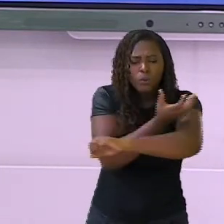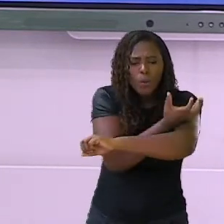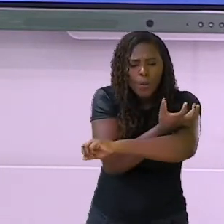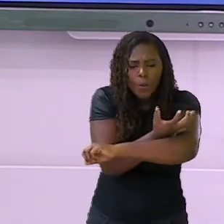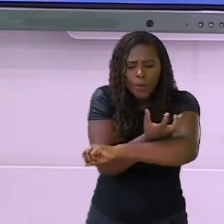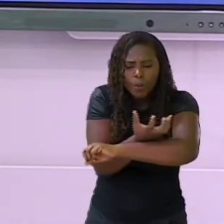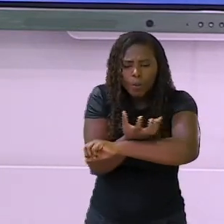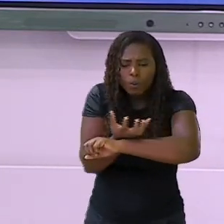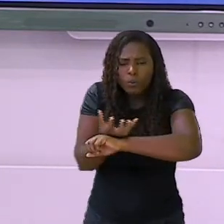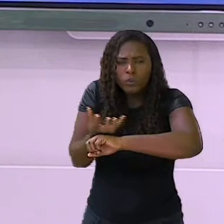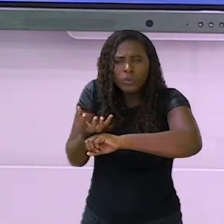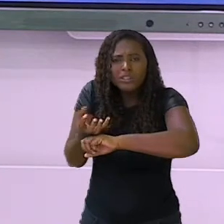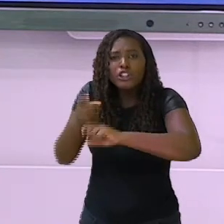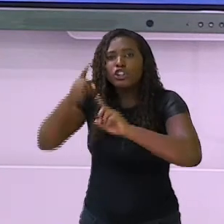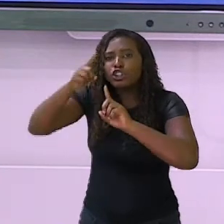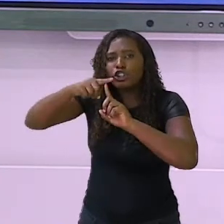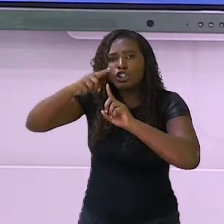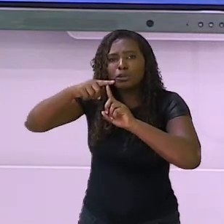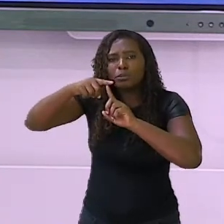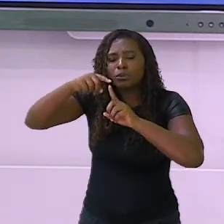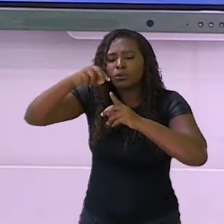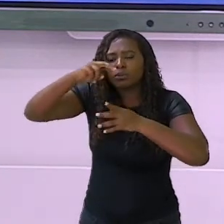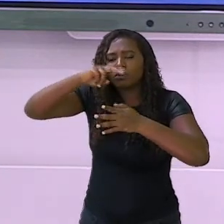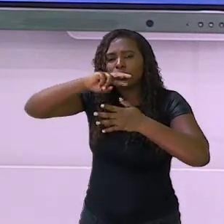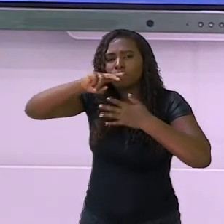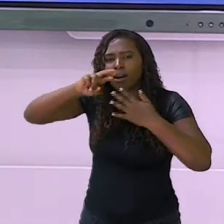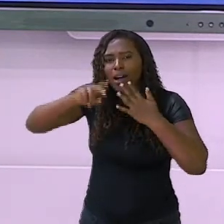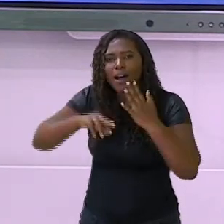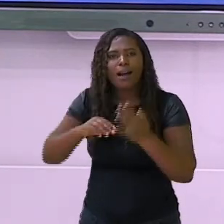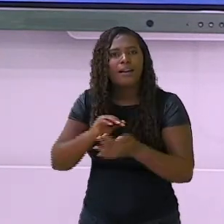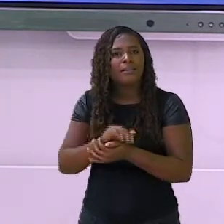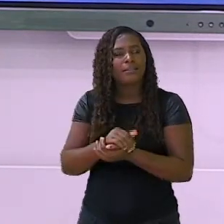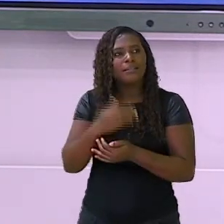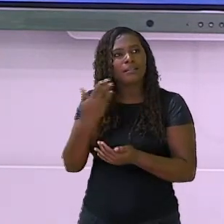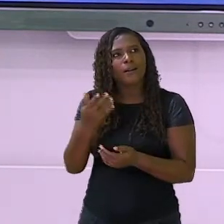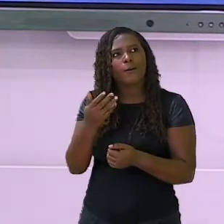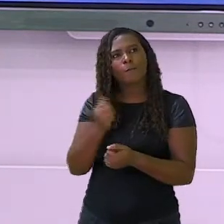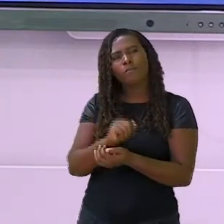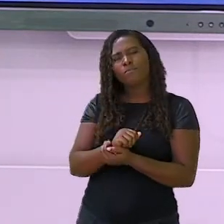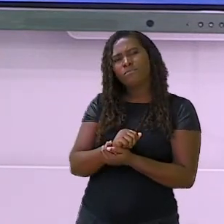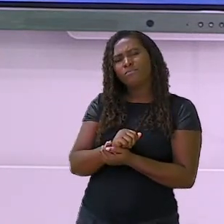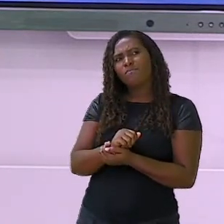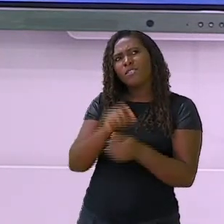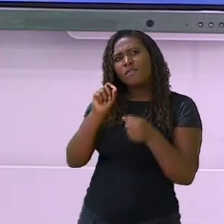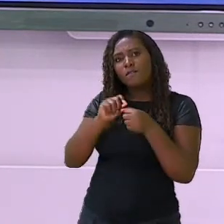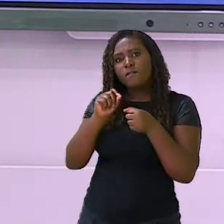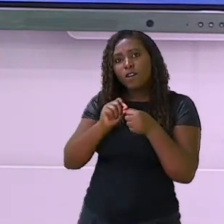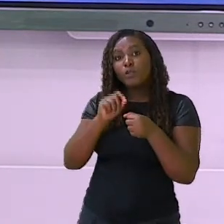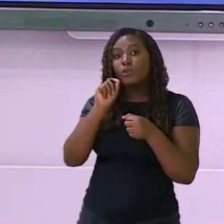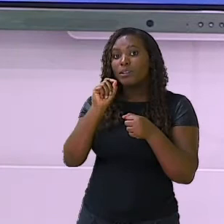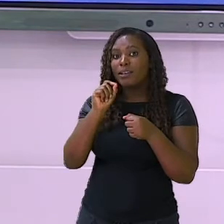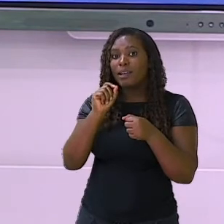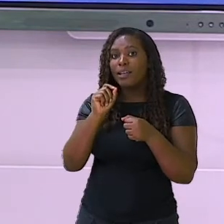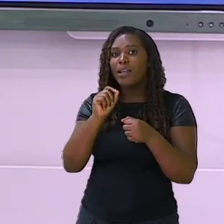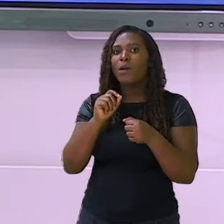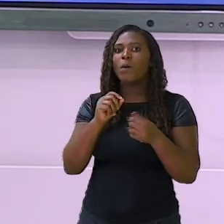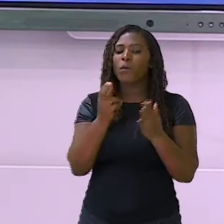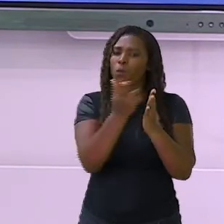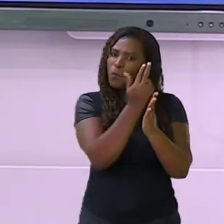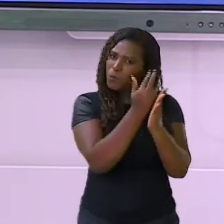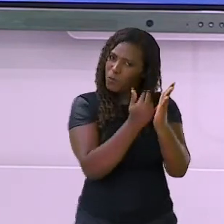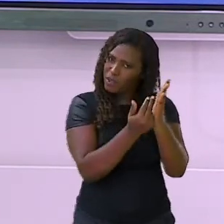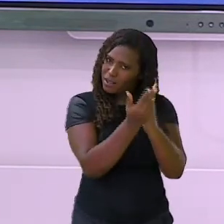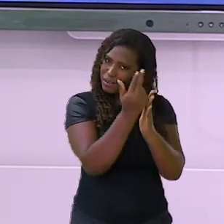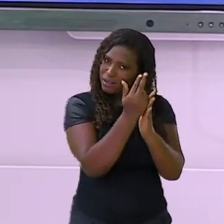muito, falar muita coisa. Não, vamos organizar essas ideias e através dessas pequenas palavras você